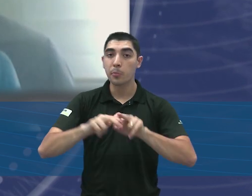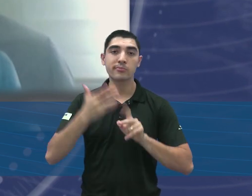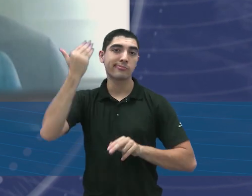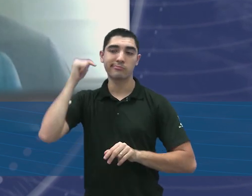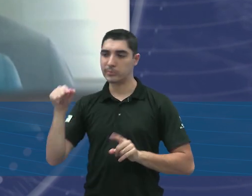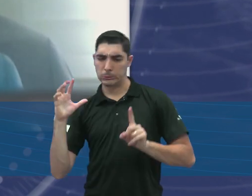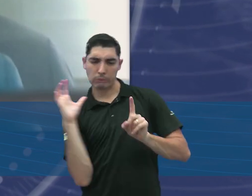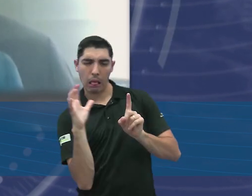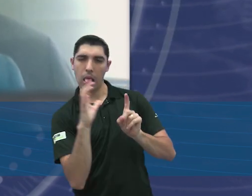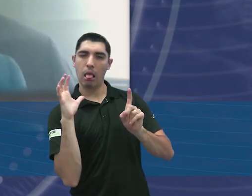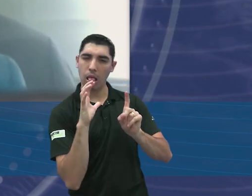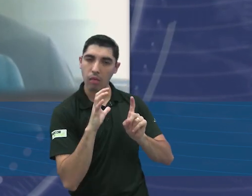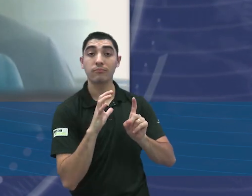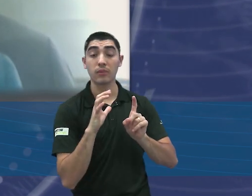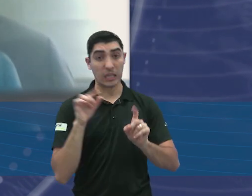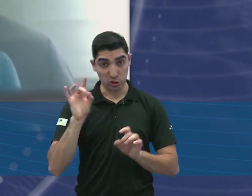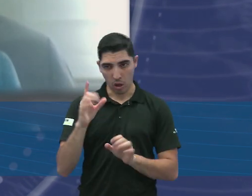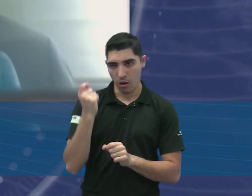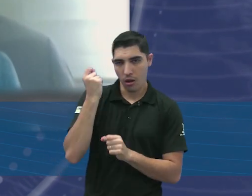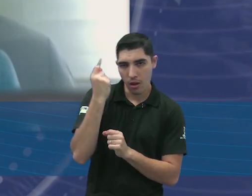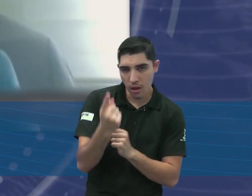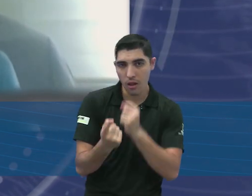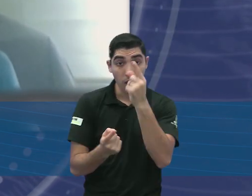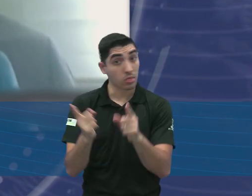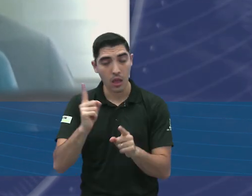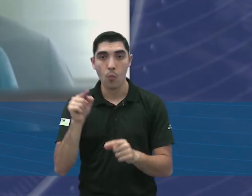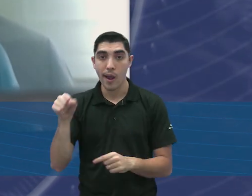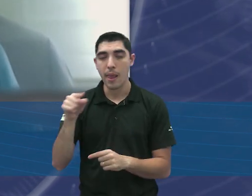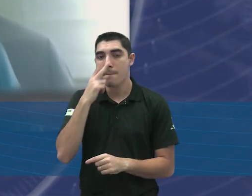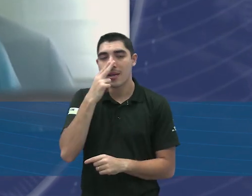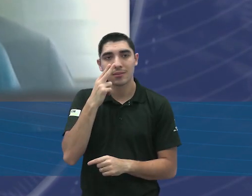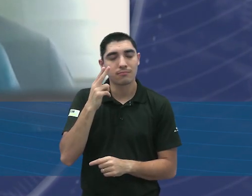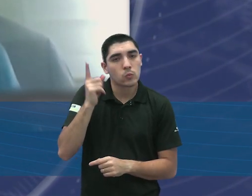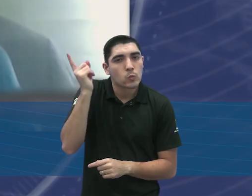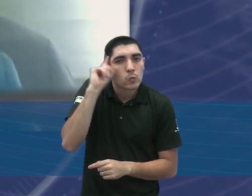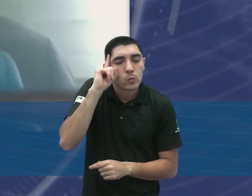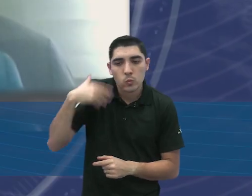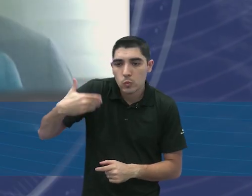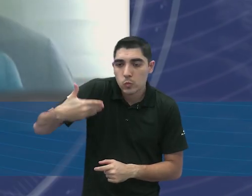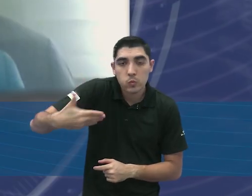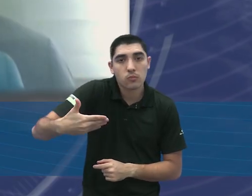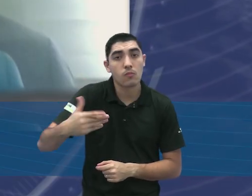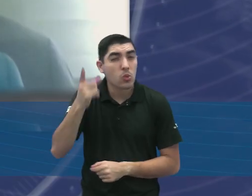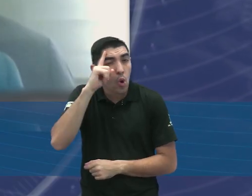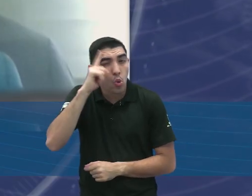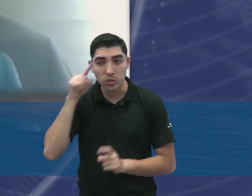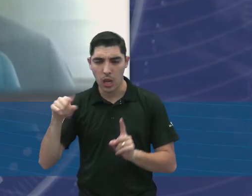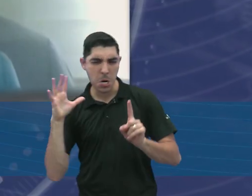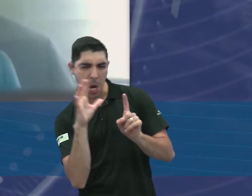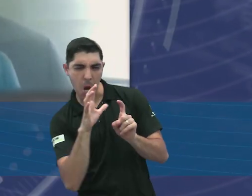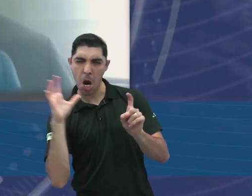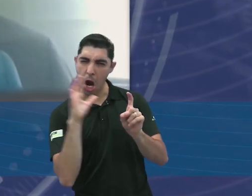esses danos, eles não são esporádicos, eles têm que ser danos constantes, ou seja, praticamente durante todos os dias da jornada de